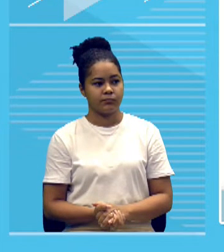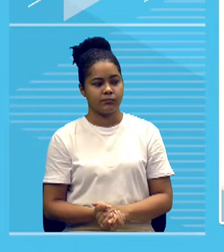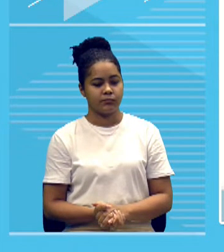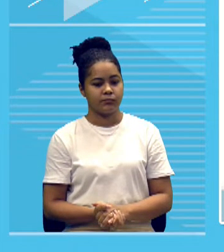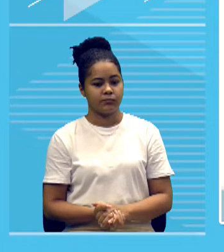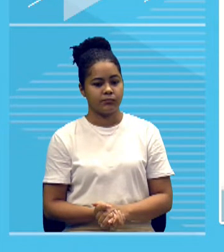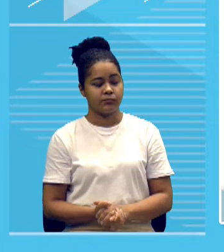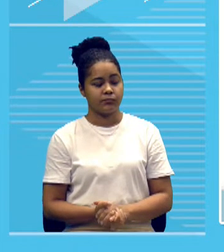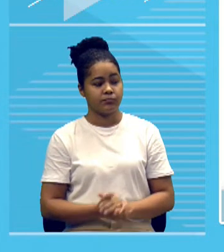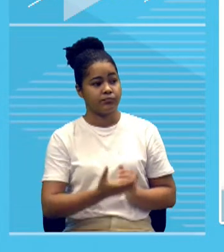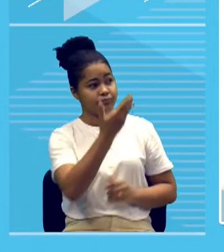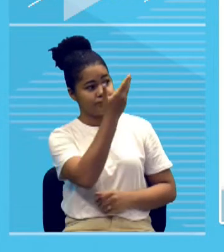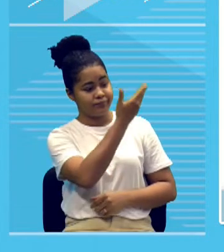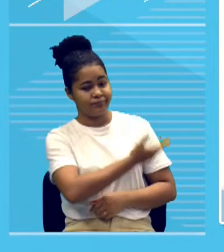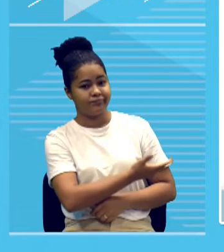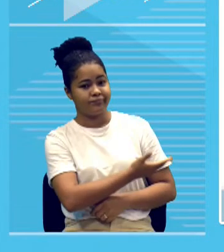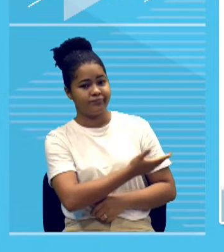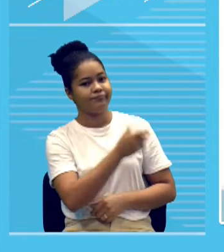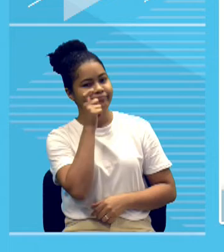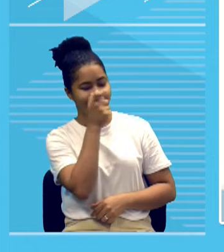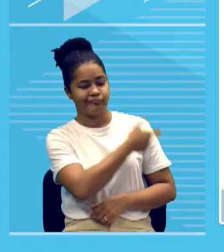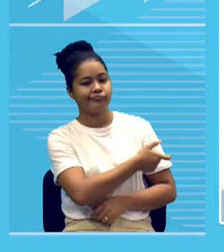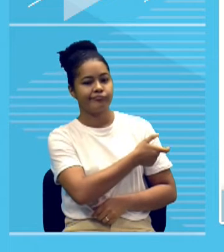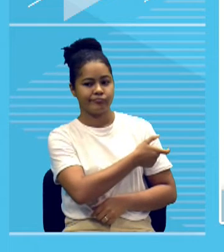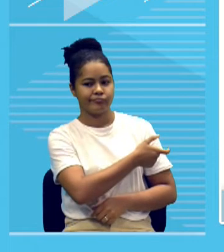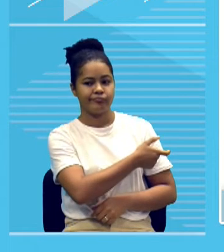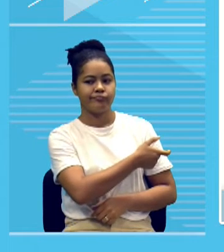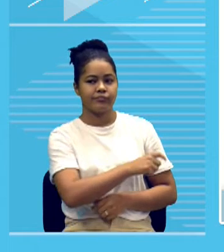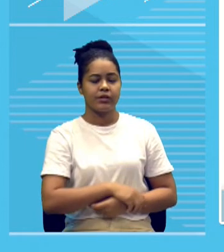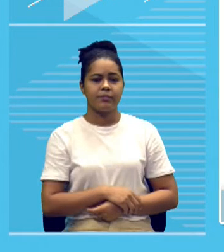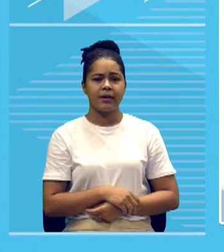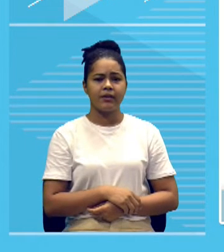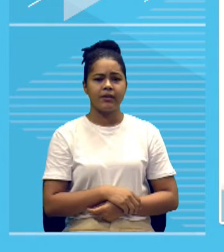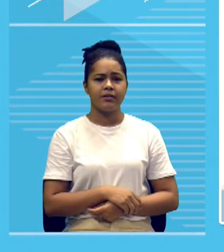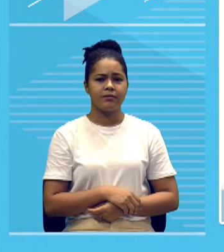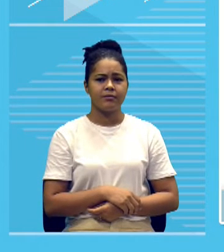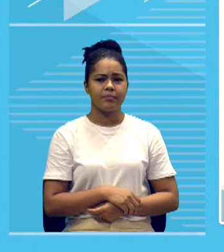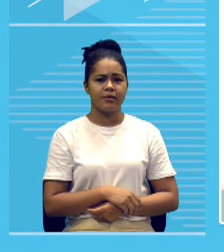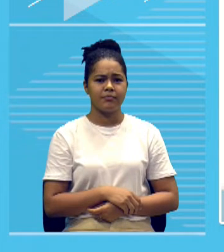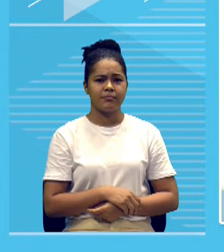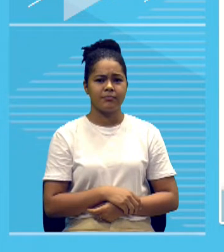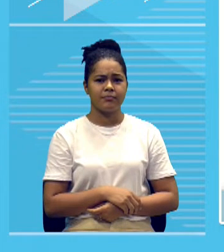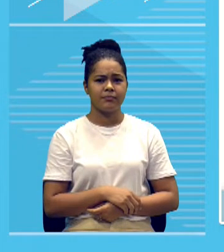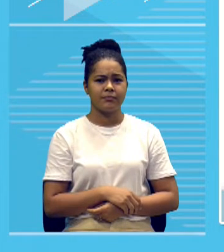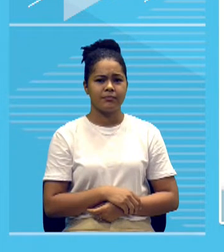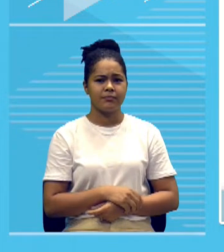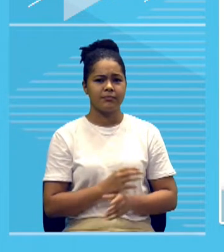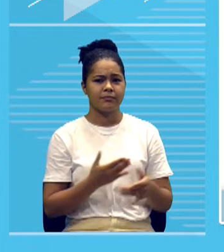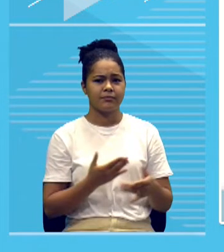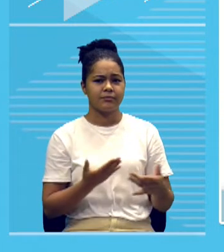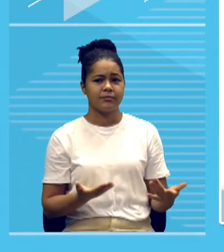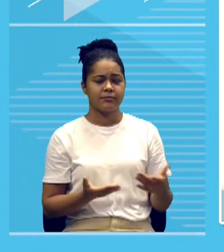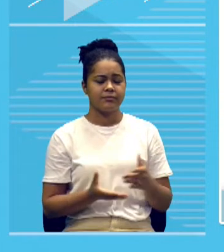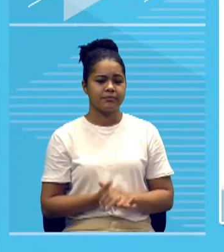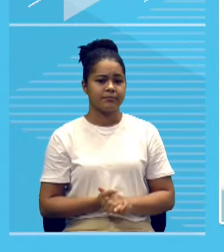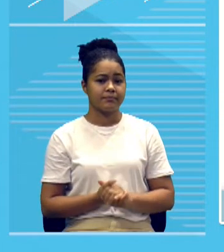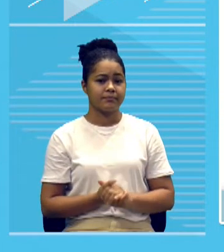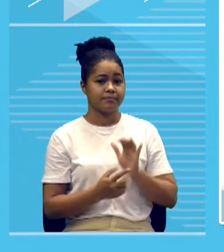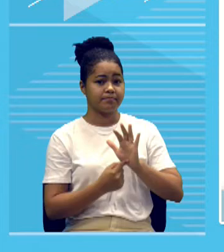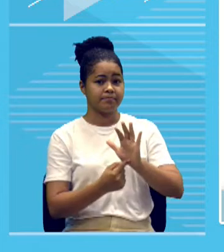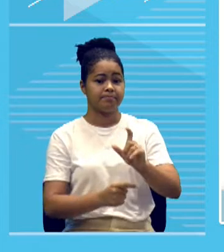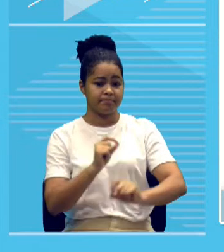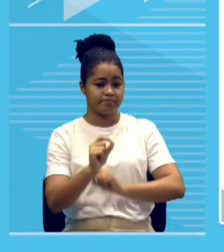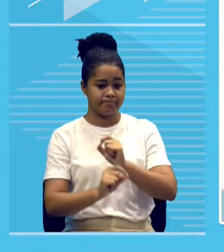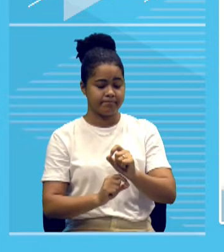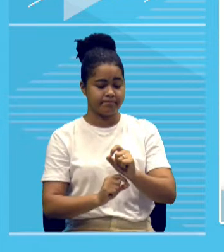Olha esses olhos eu achei bem interessante sempre eu tô dando aula sobre isso energia eólica eu gosto de mostrar para o aluno